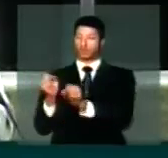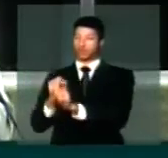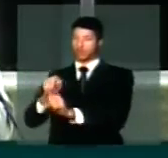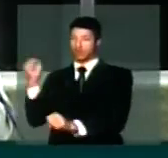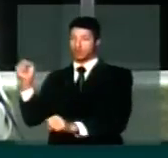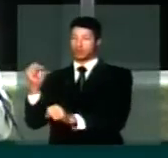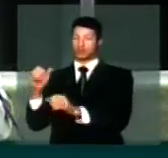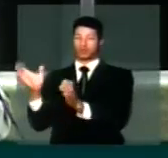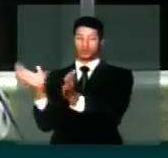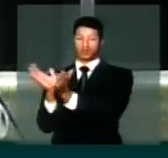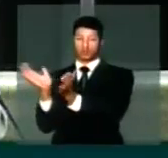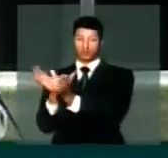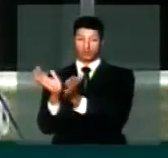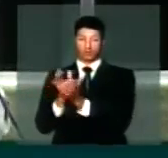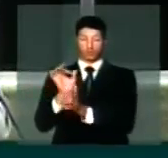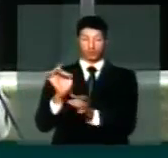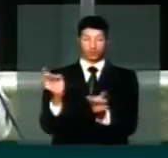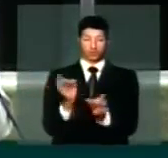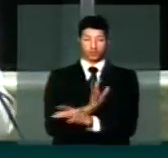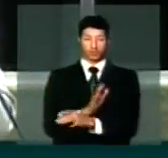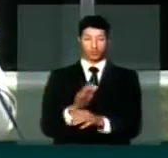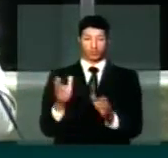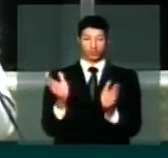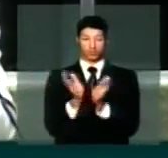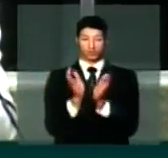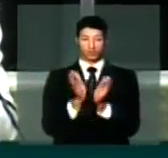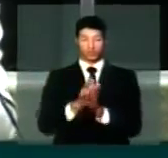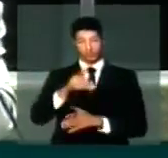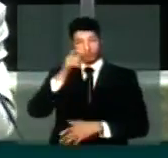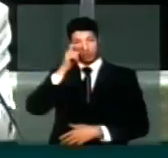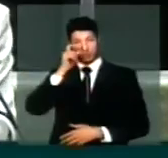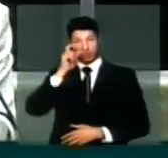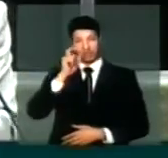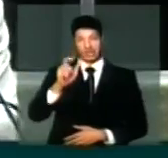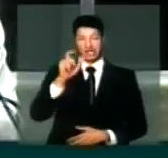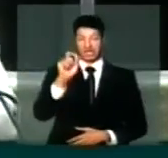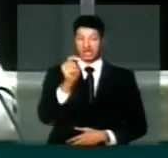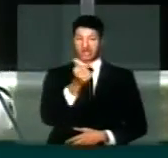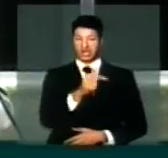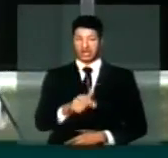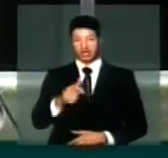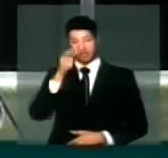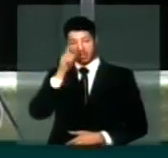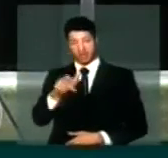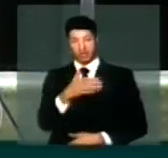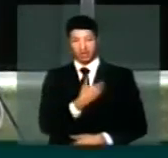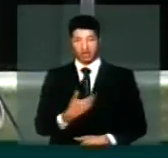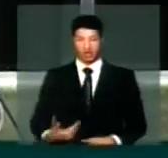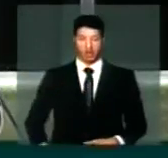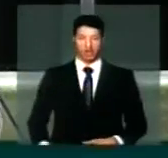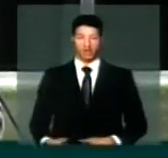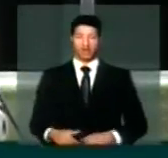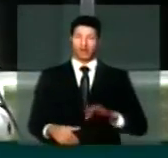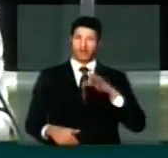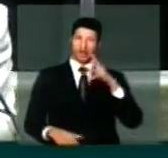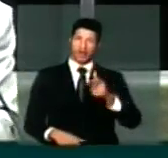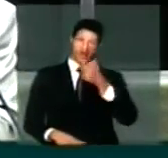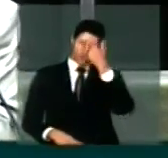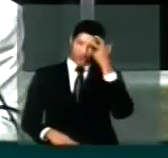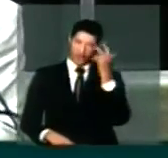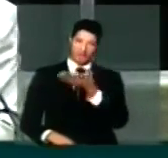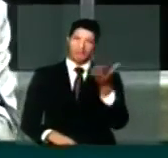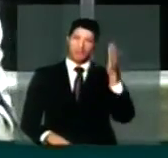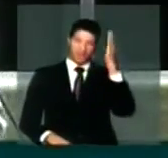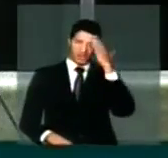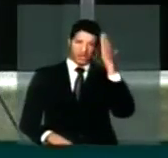grupos que acabam sendo grupos de interesses que não são o interesse público. Todo mundo